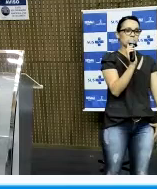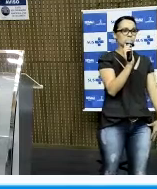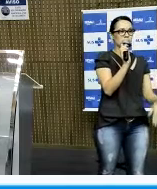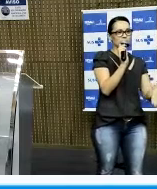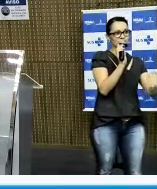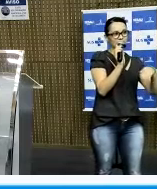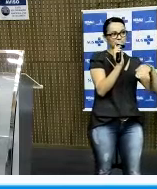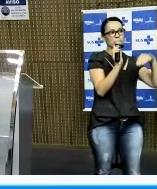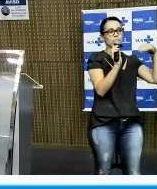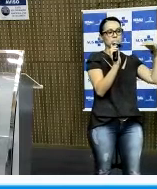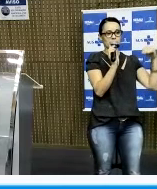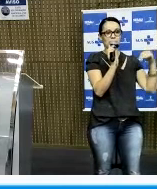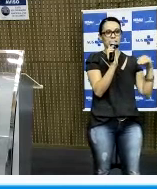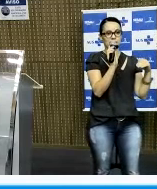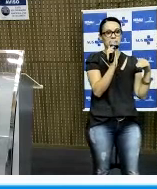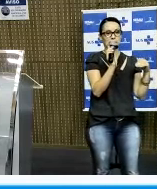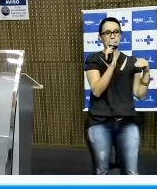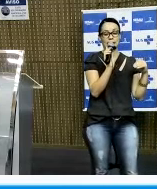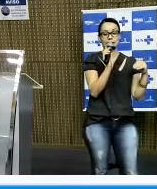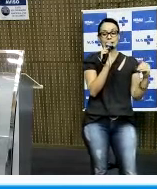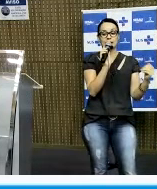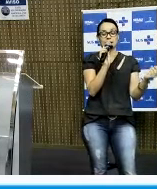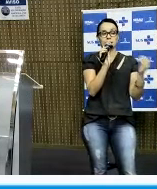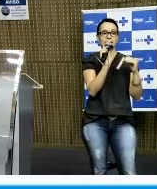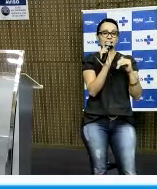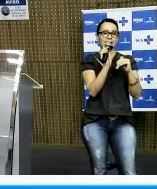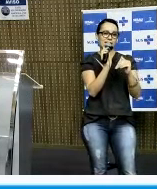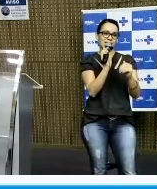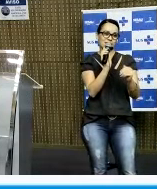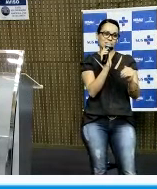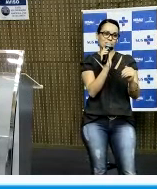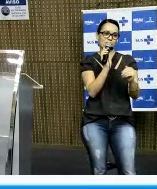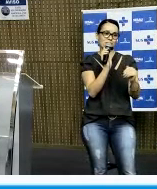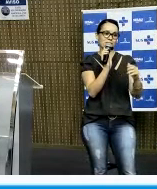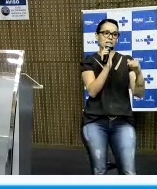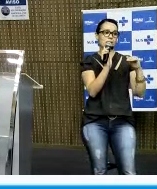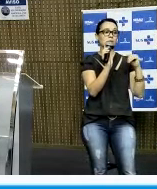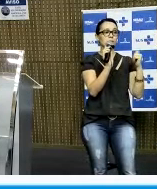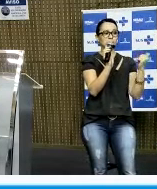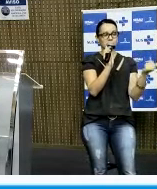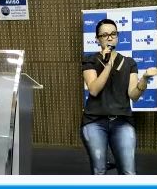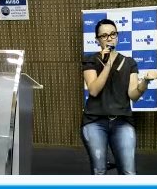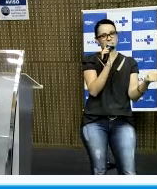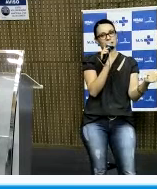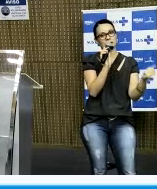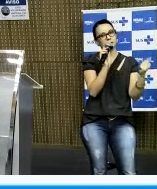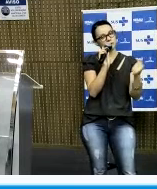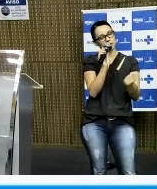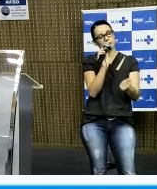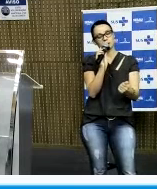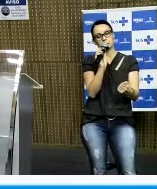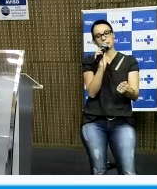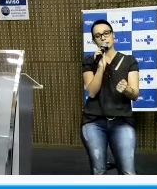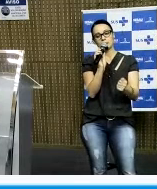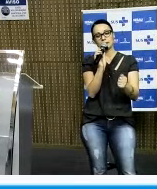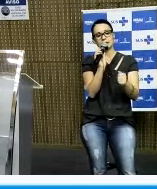43,7%, um número muito ascendente, tá? E o que se deve a isso? Muitos dos internos, principalmente